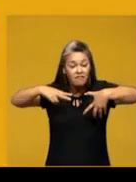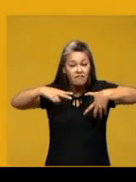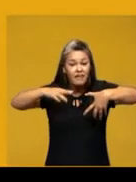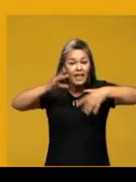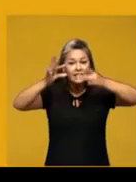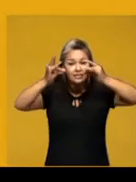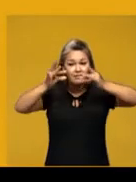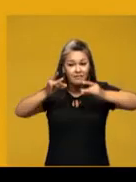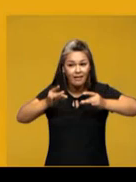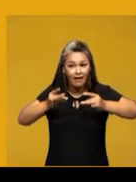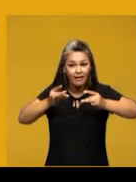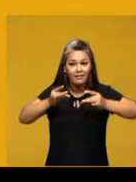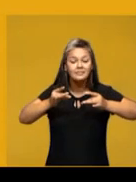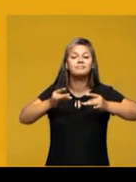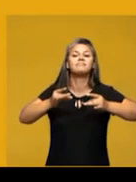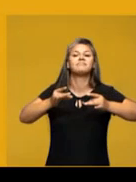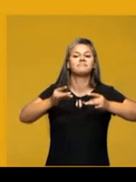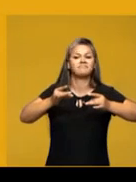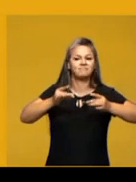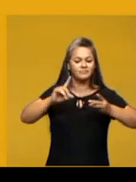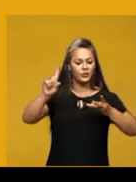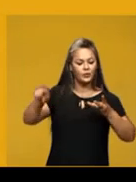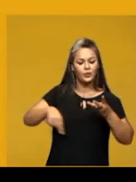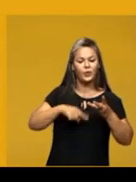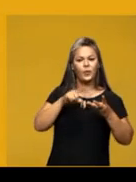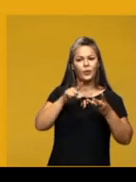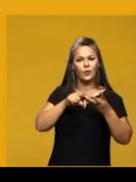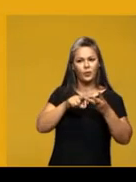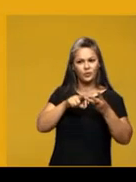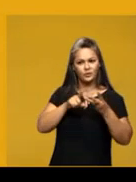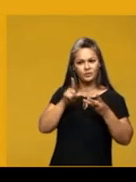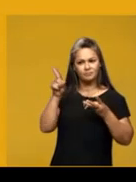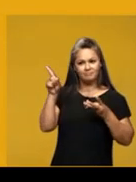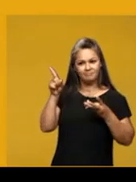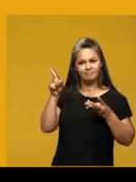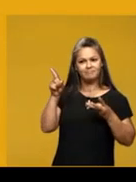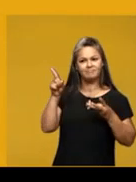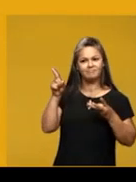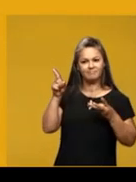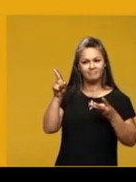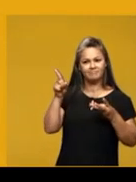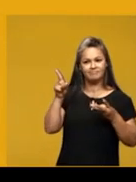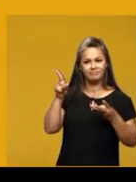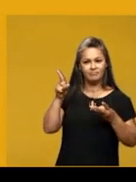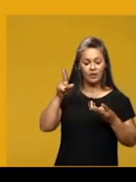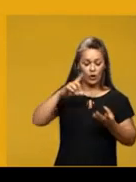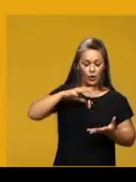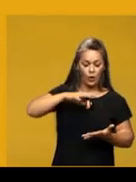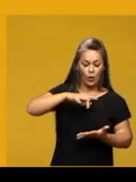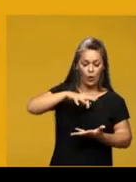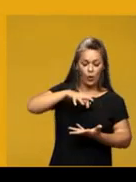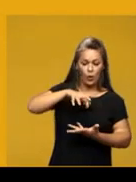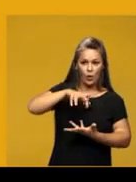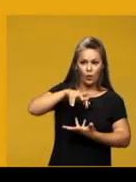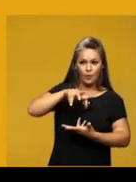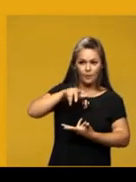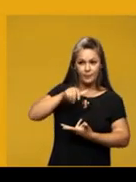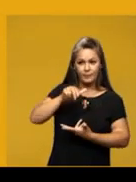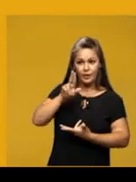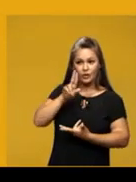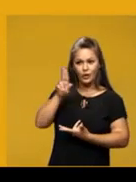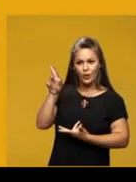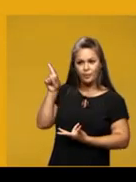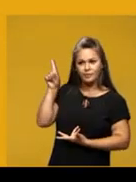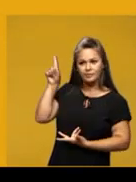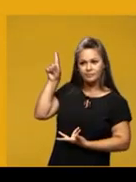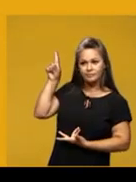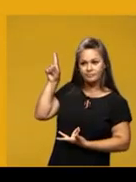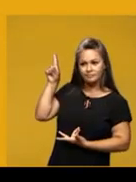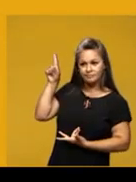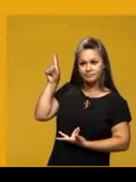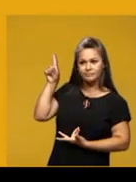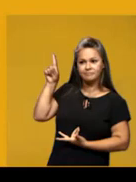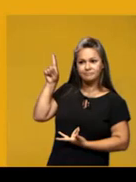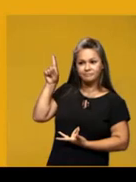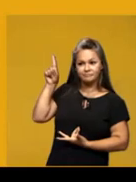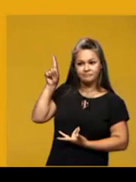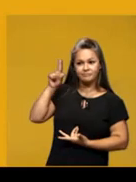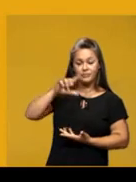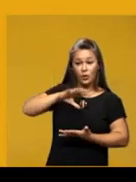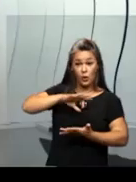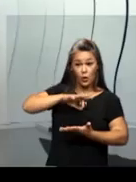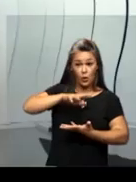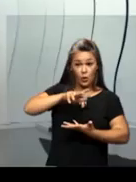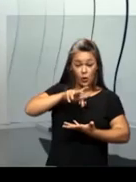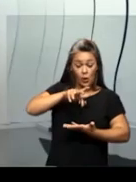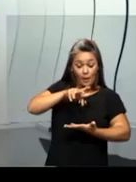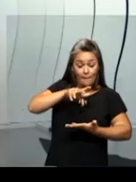de projeção que nós temos é a projeção plana, polar ou azimutal, né? Que é um outro tipo também que vai